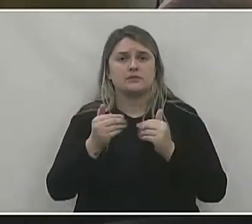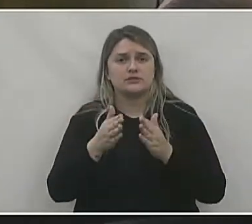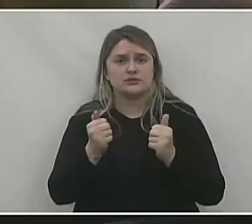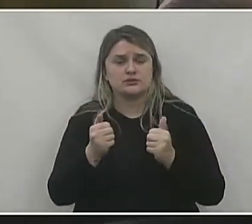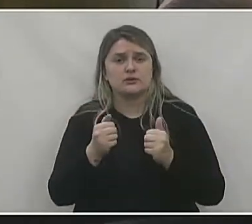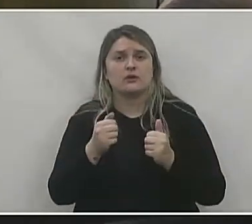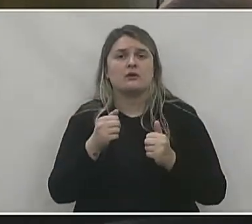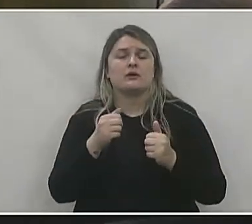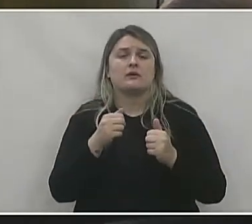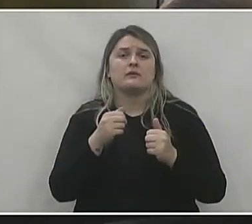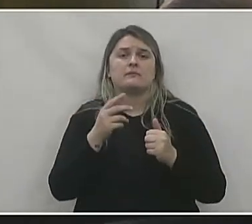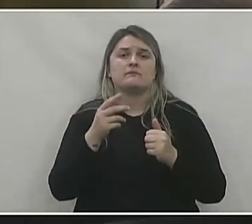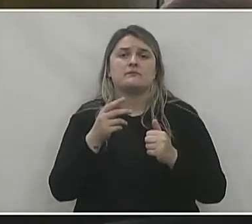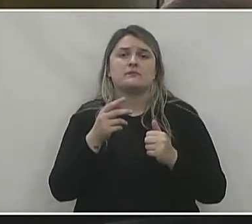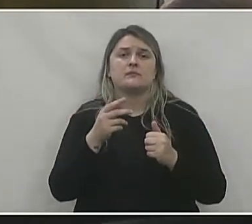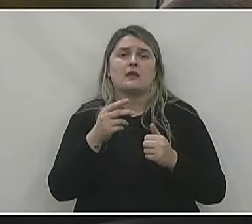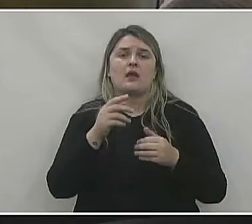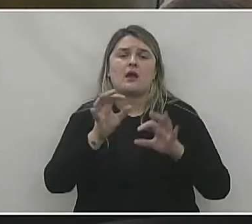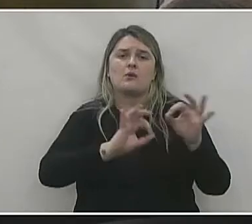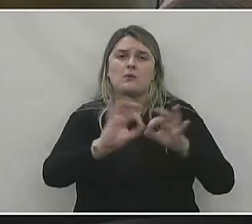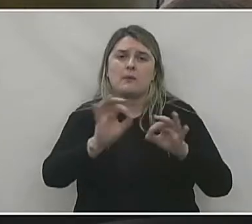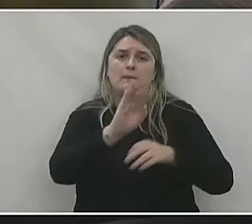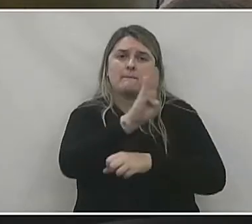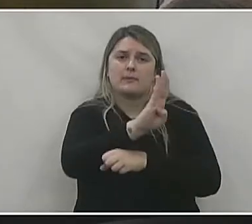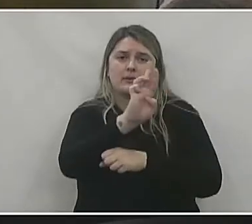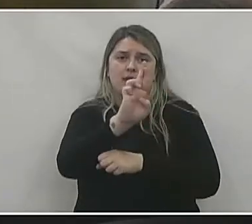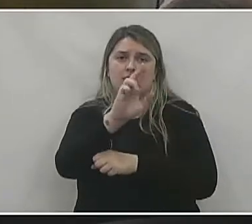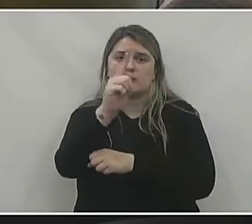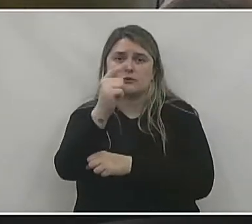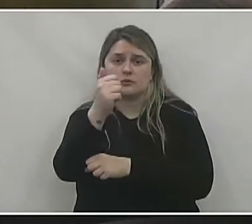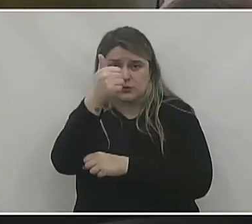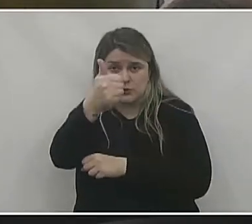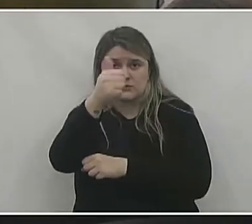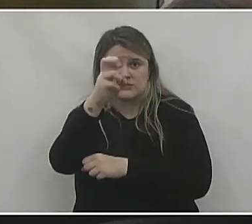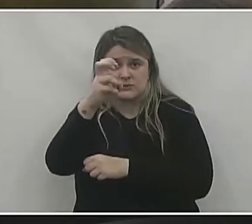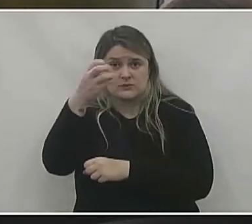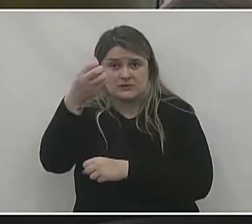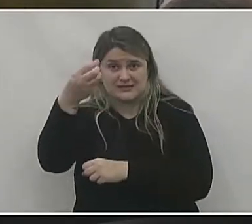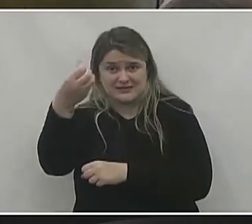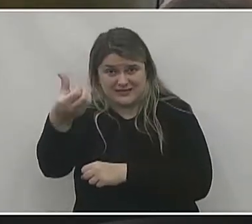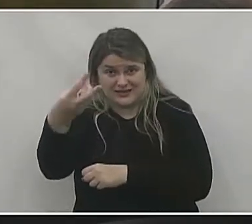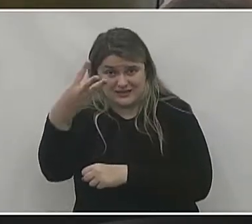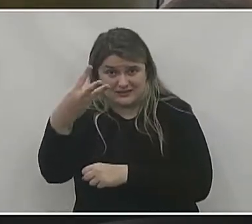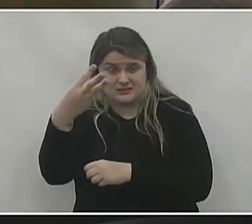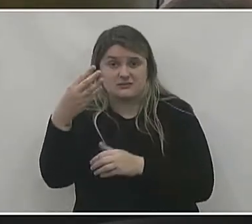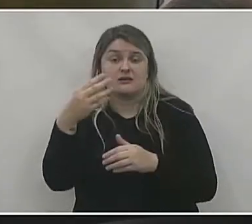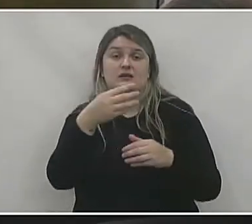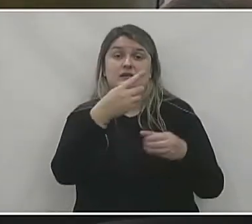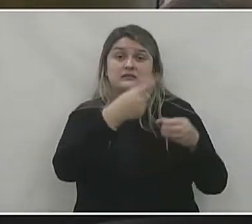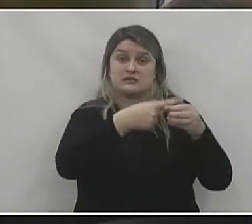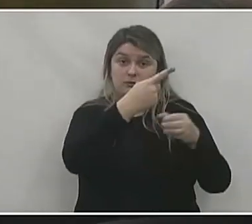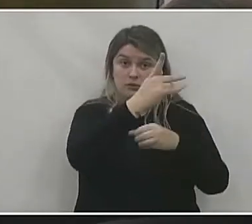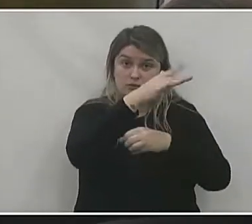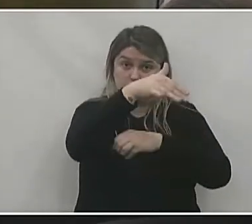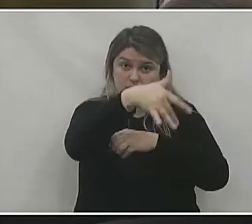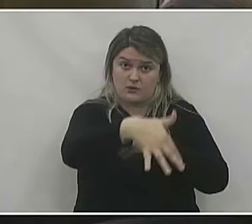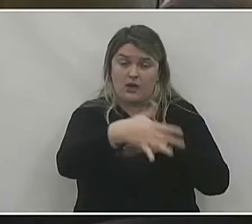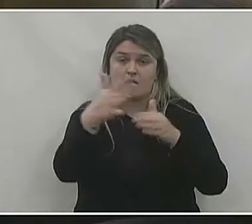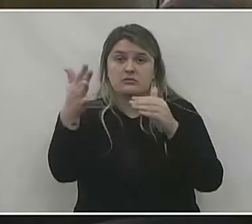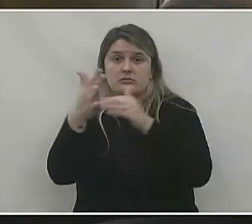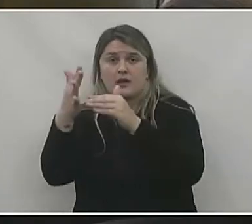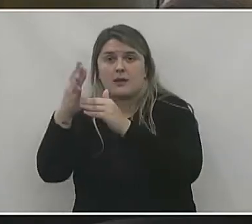verdade, sobre o recap da BR-153, desde o trevo de Porto Vitória até o